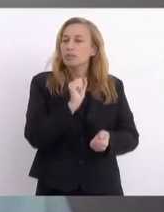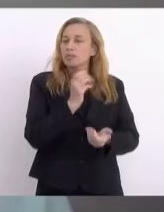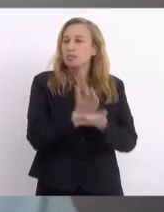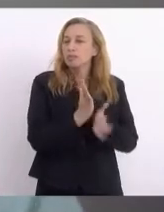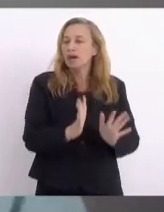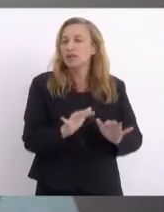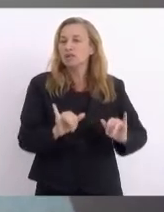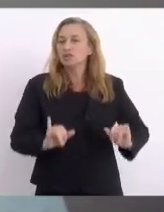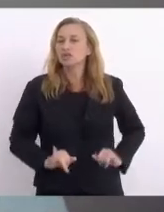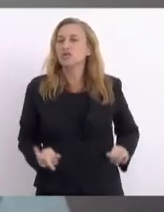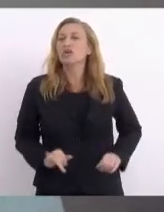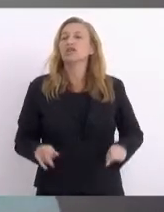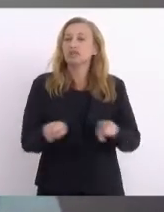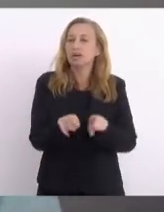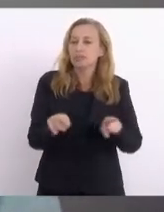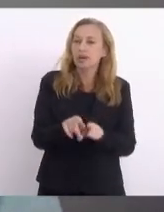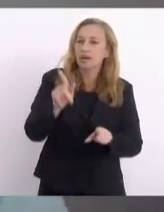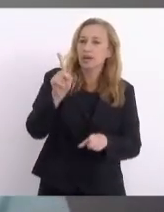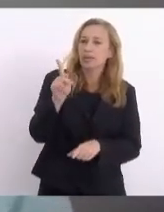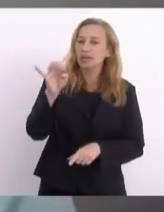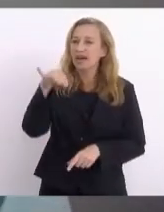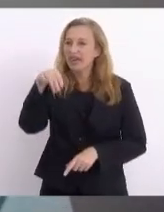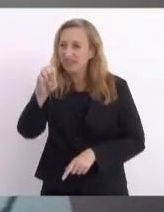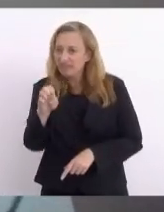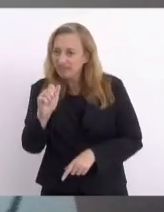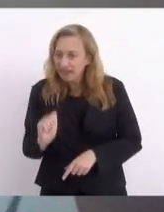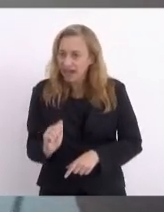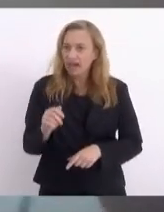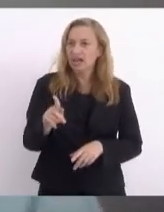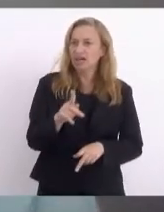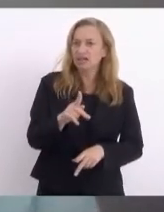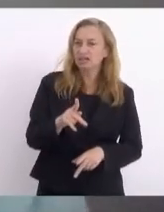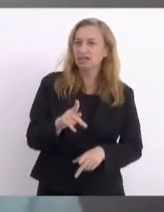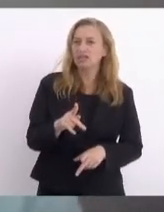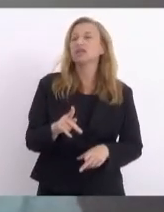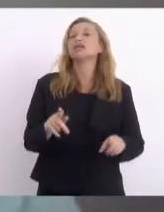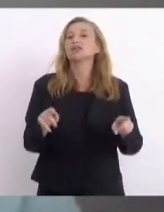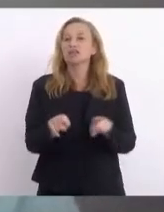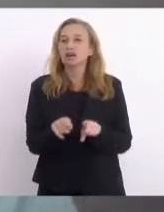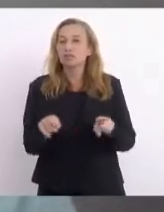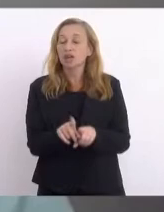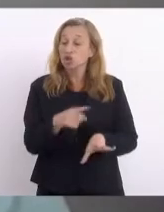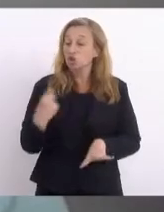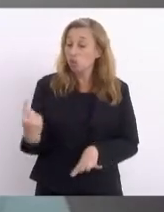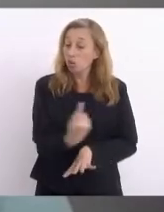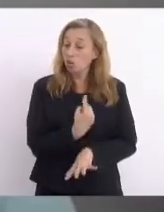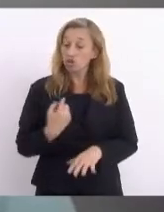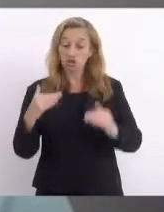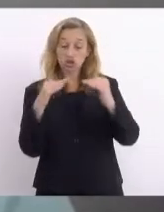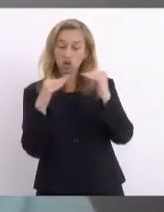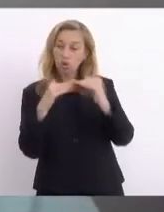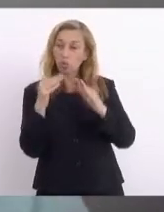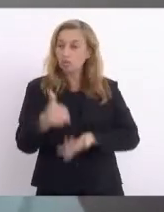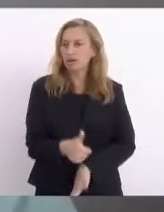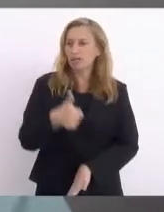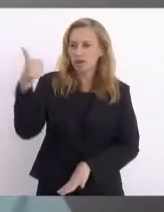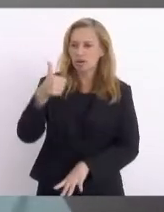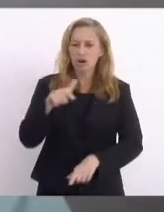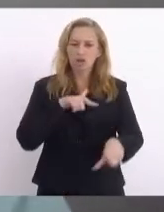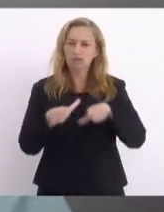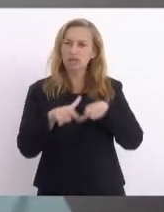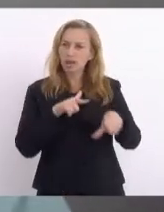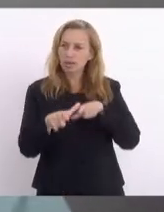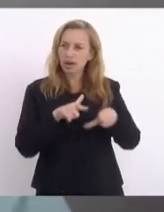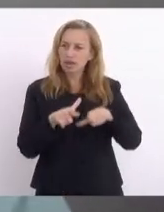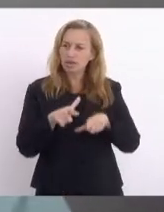de Paquetá, que está incorporada a outras ações. Nós, da Assembleia Legislativa, tentamos construir um acordo para melhorar o serviço e